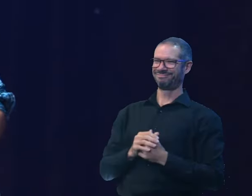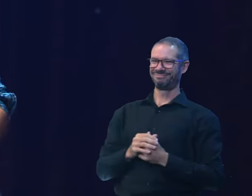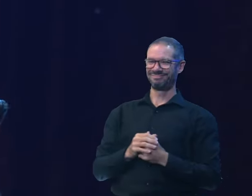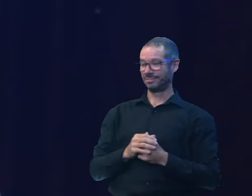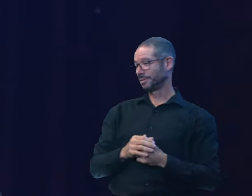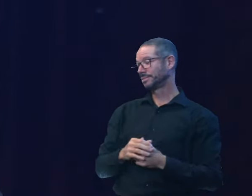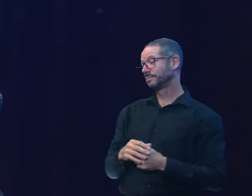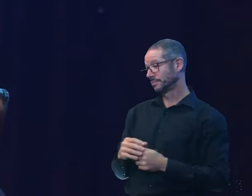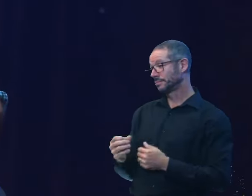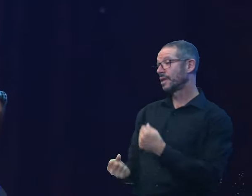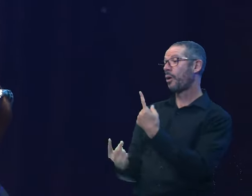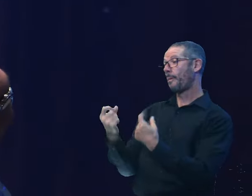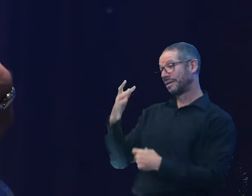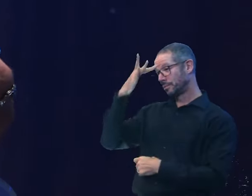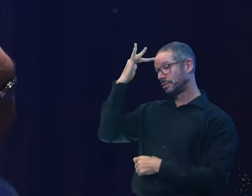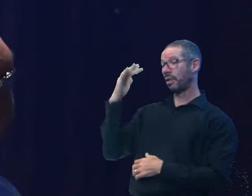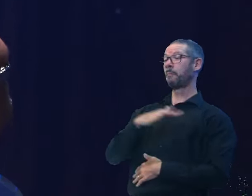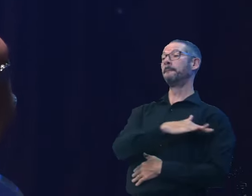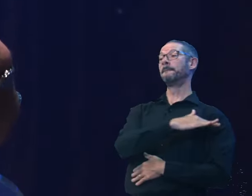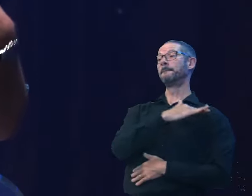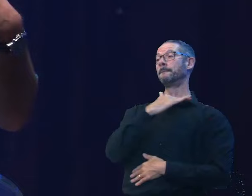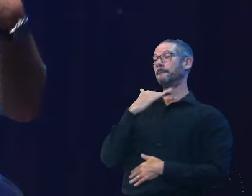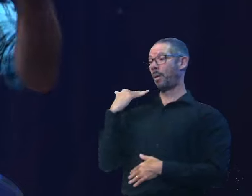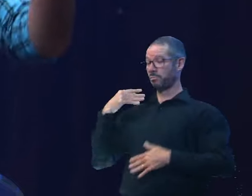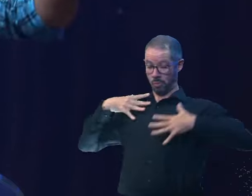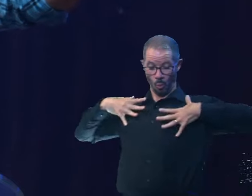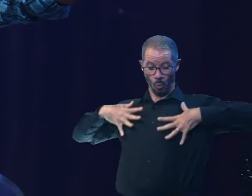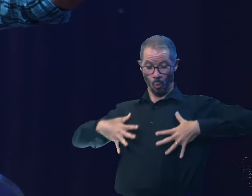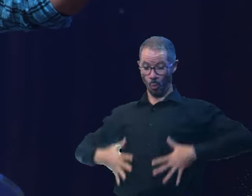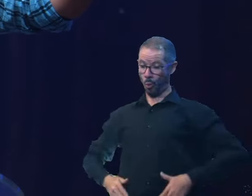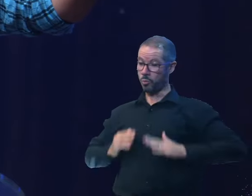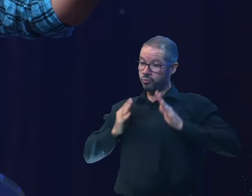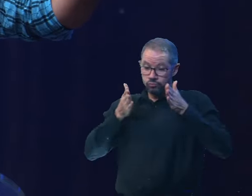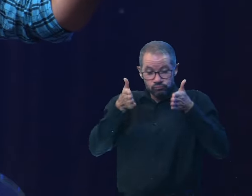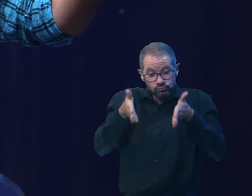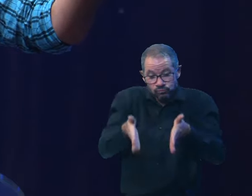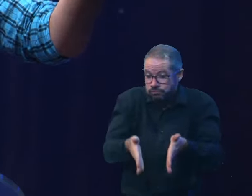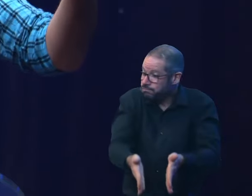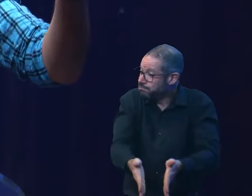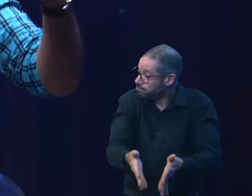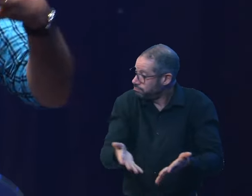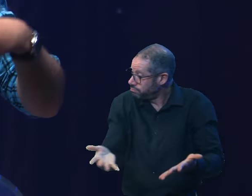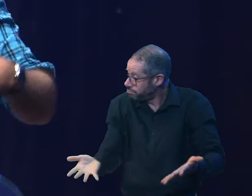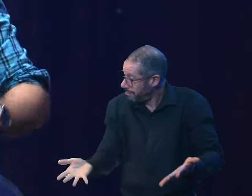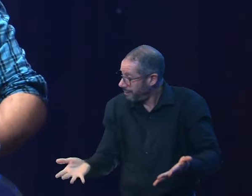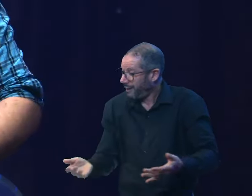Então, filho, quando as pessoas morrem, o corpo delas fica aqui dentro.